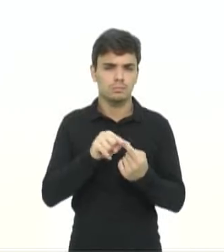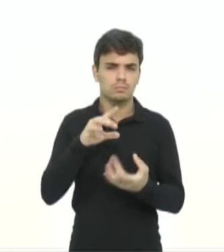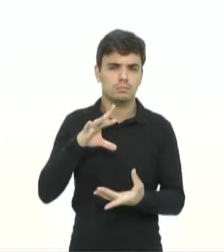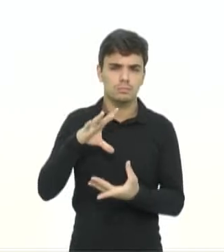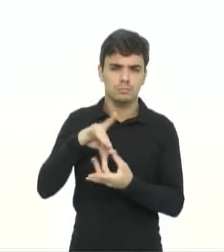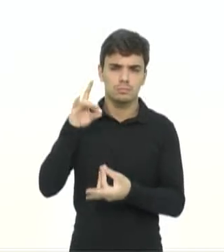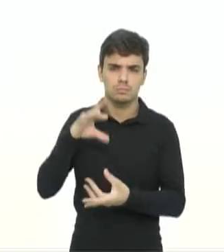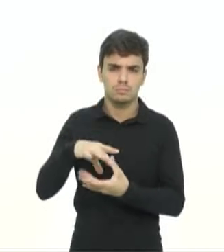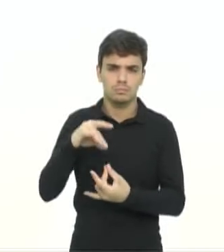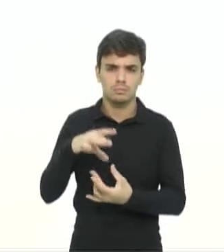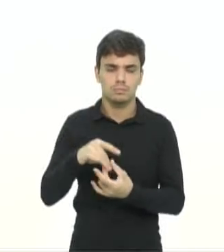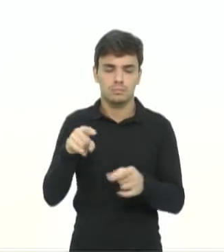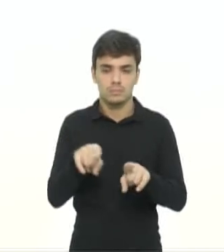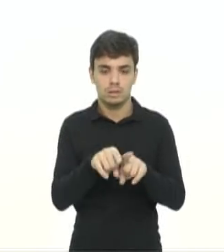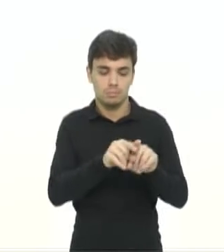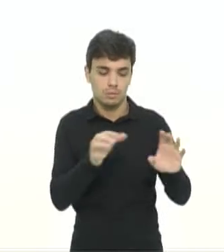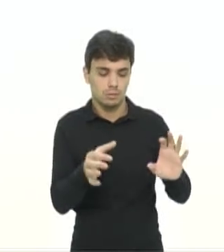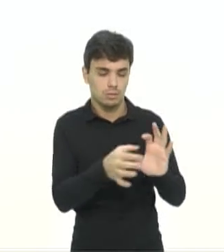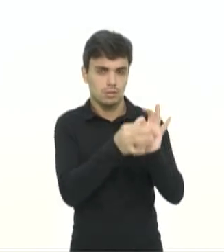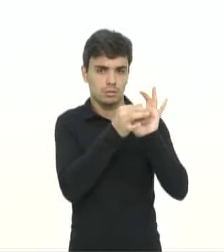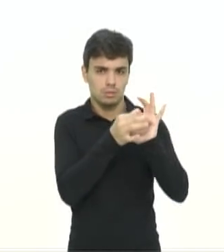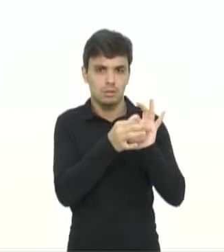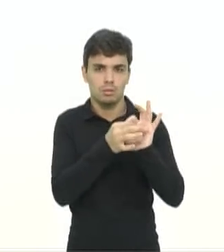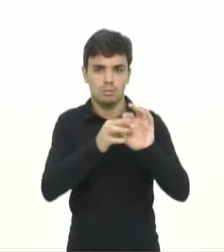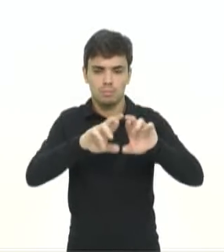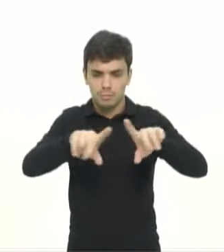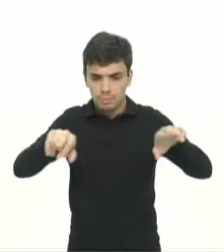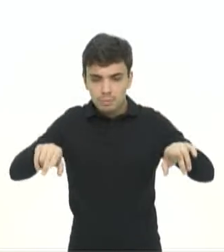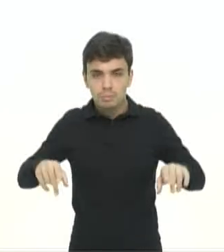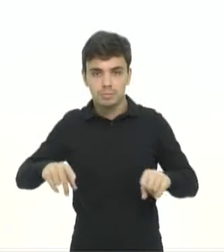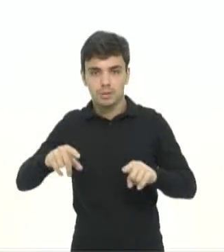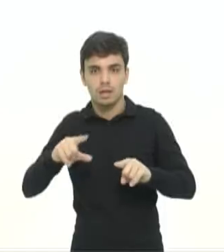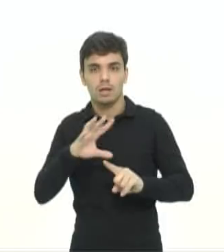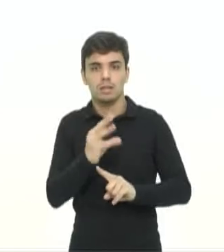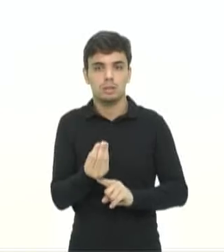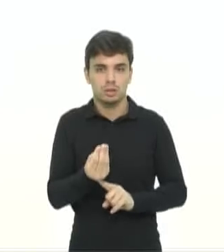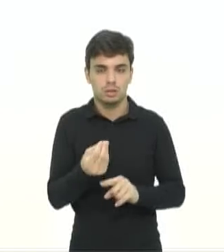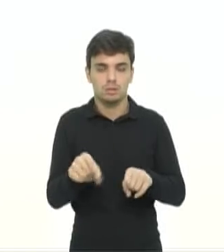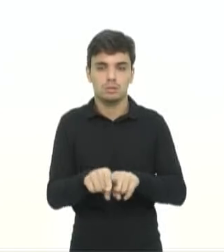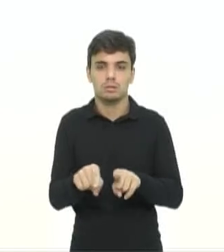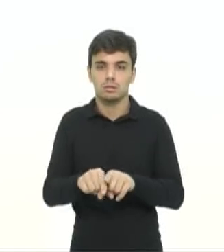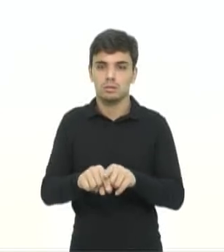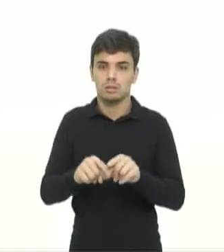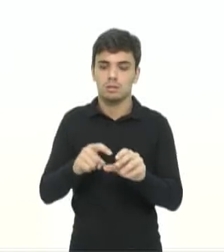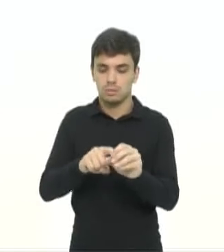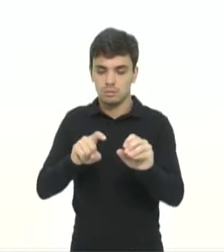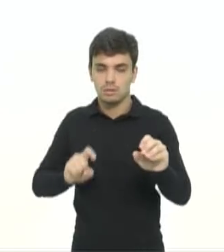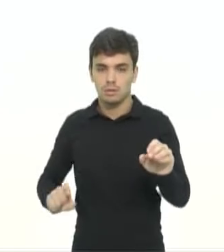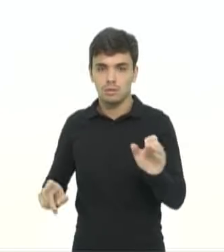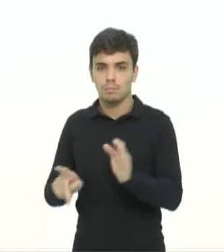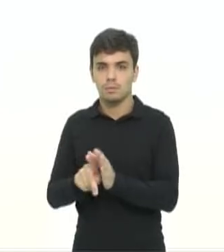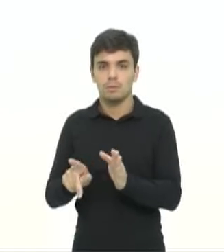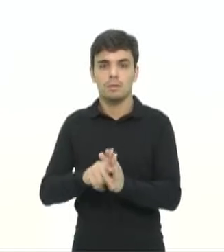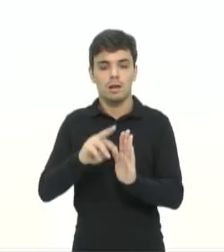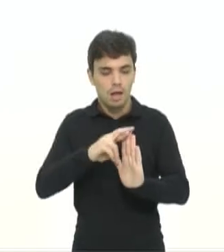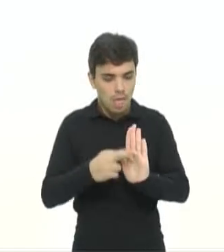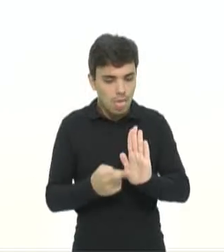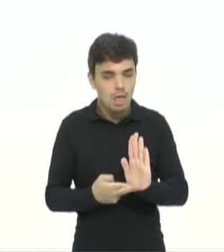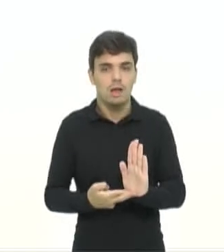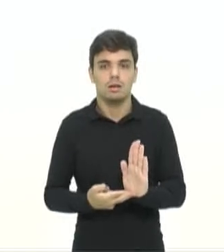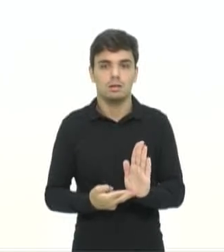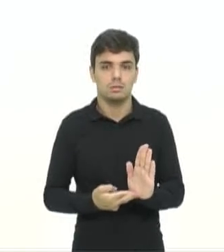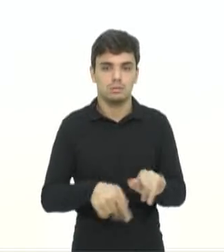abstração, a união de várias correntes artísticas, o desvínculo com padrões pré-estabelecidos,